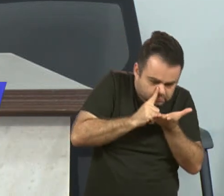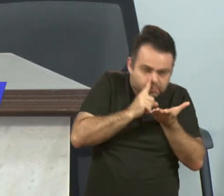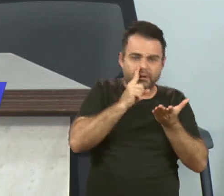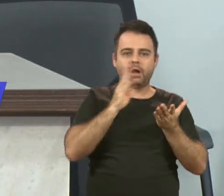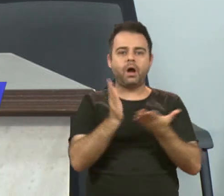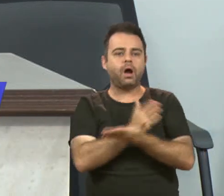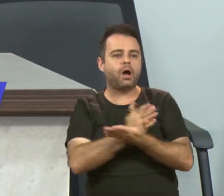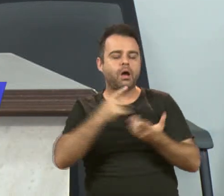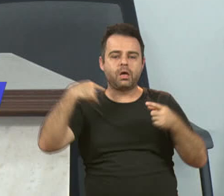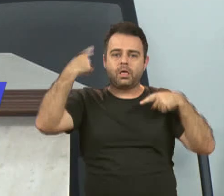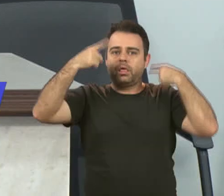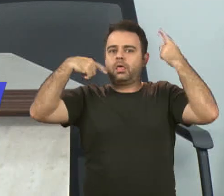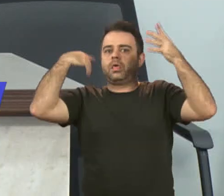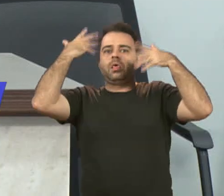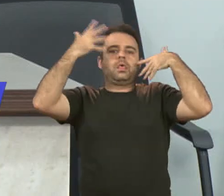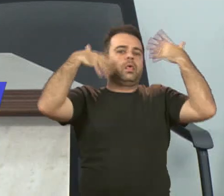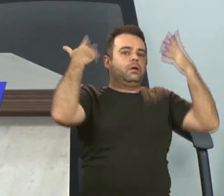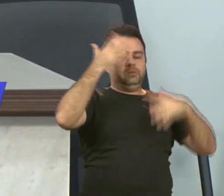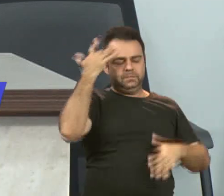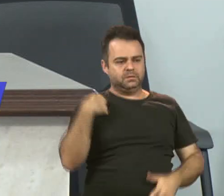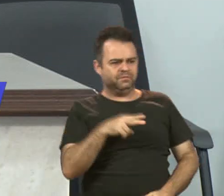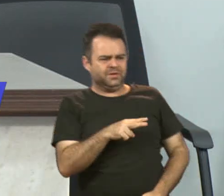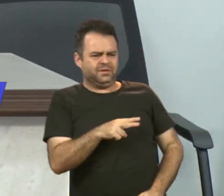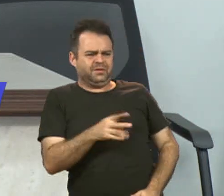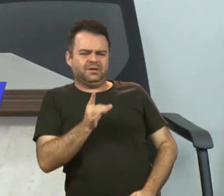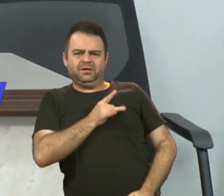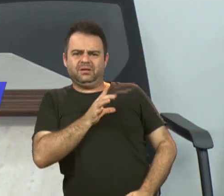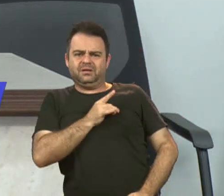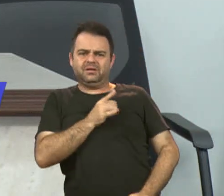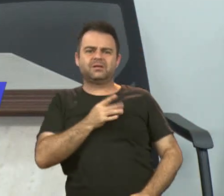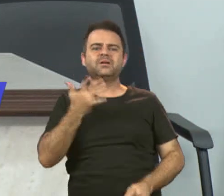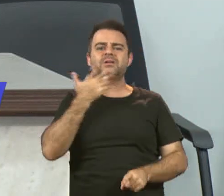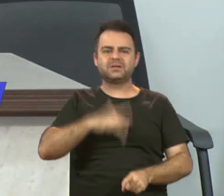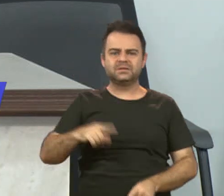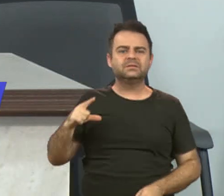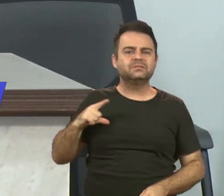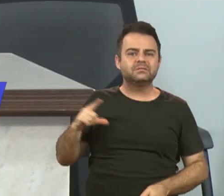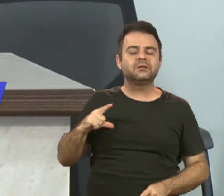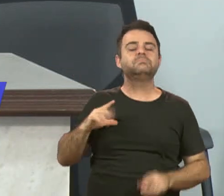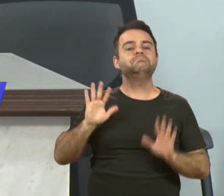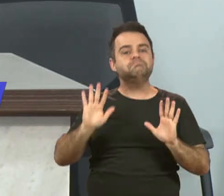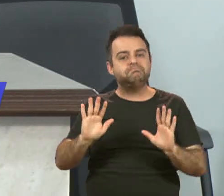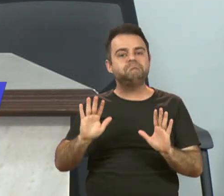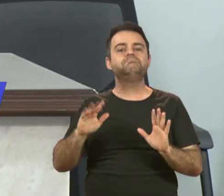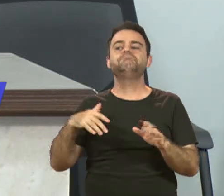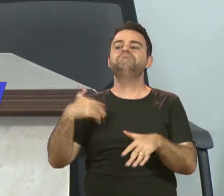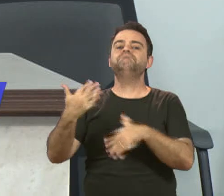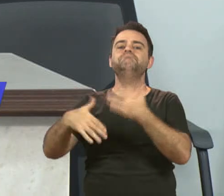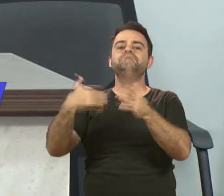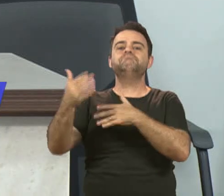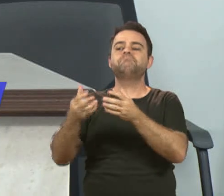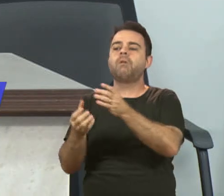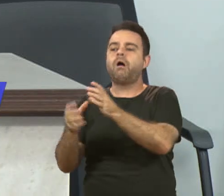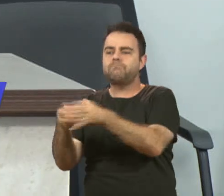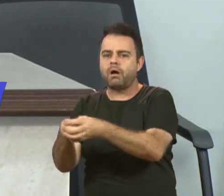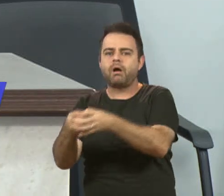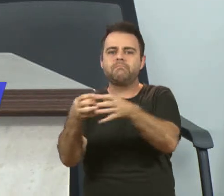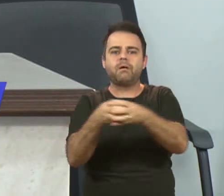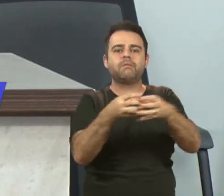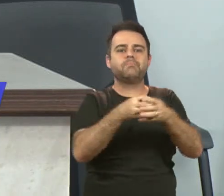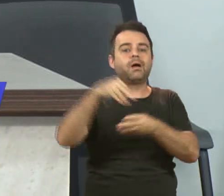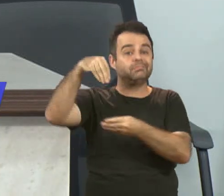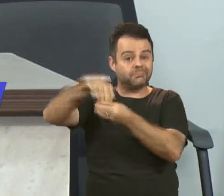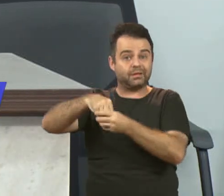e amedrontavam a população. E nós conseguimos constituir grupos de trabalho na prefeitura,